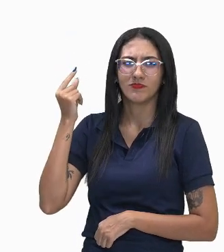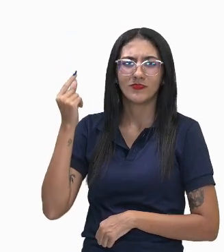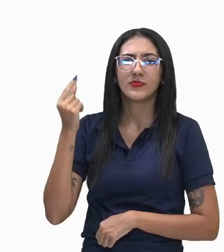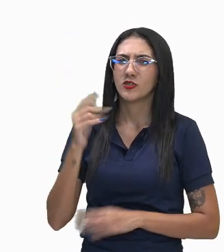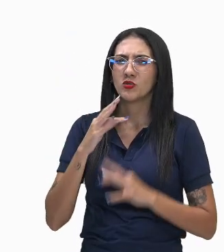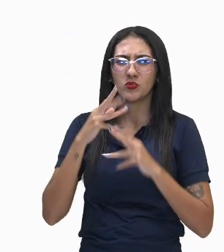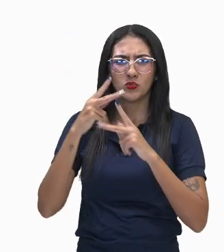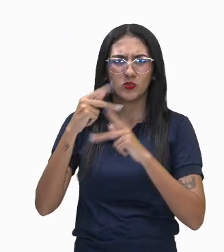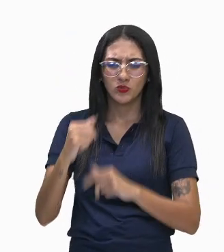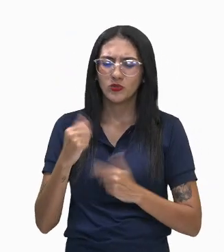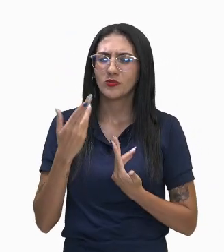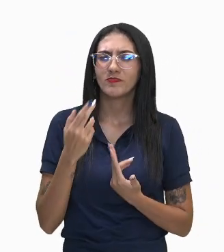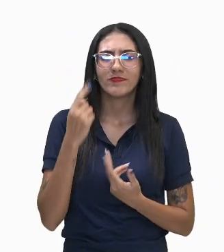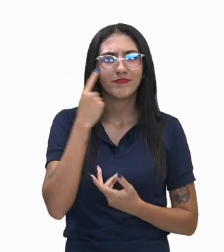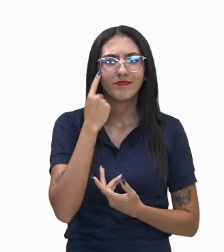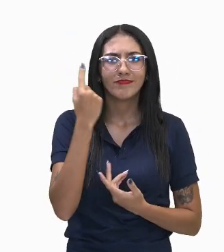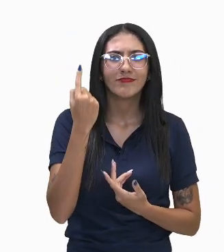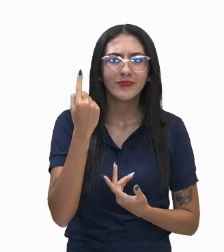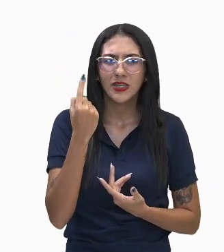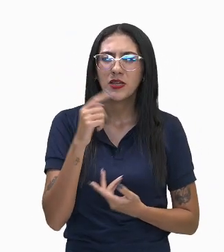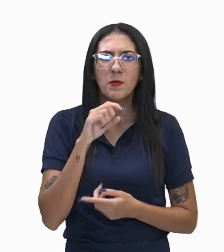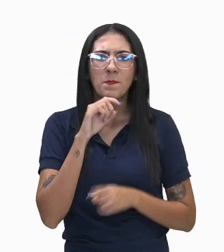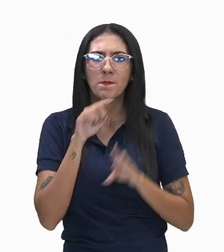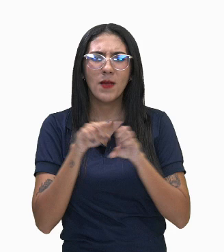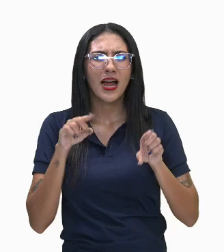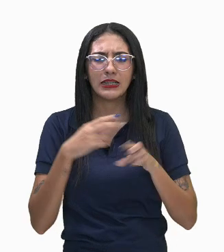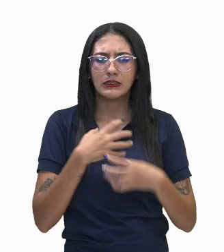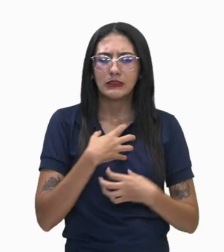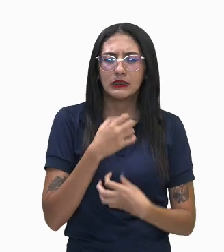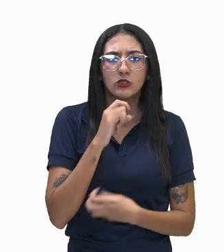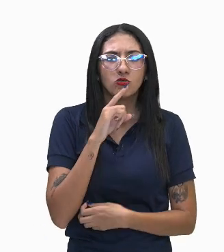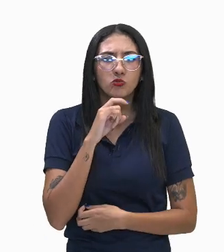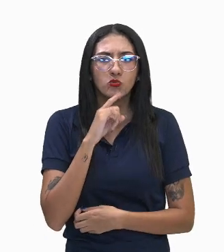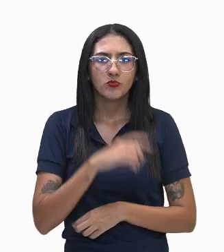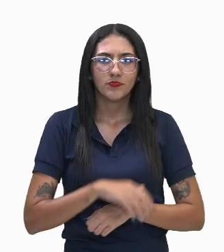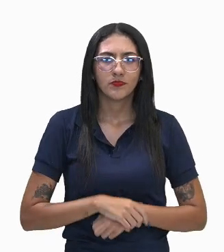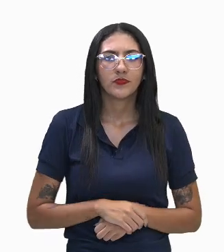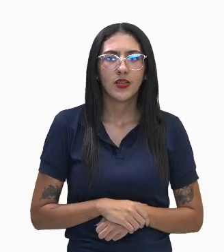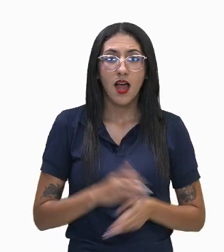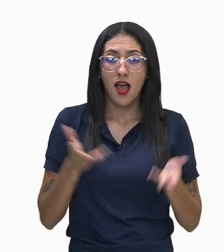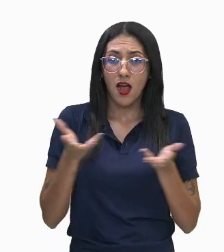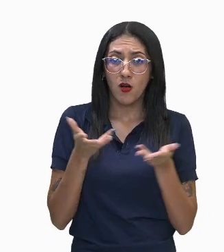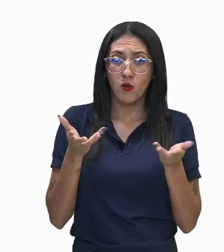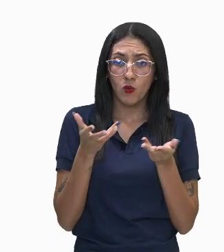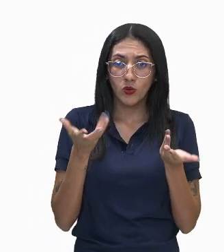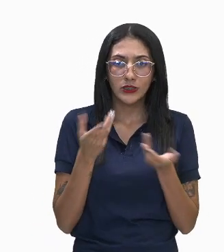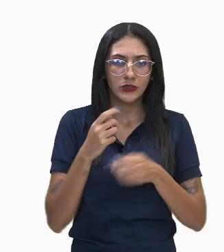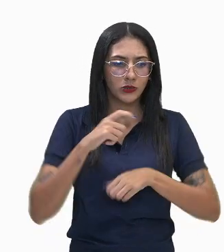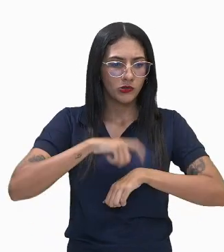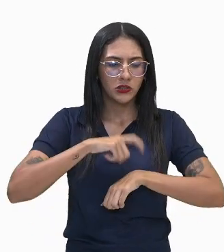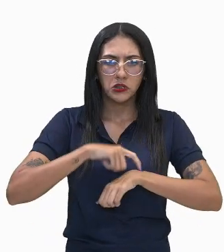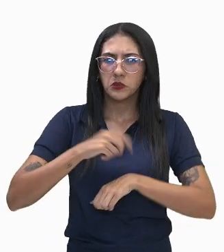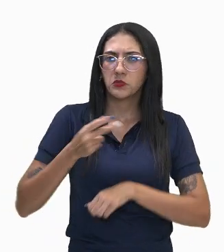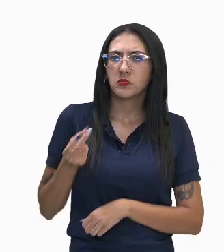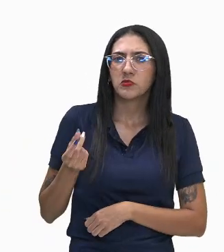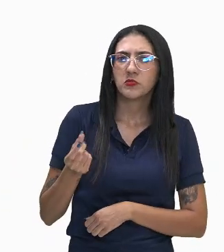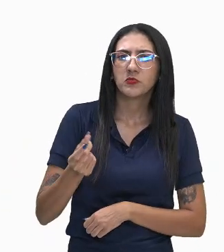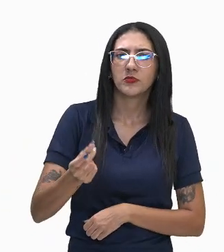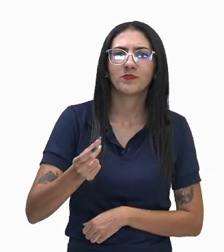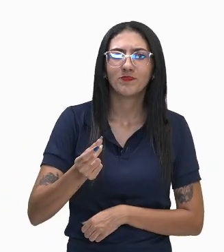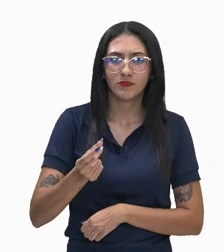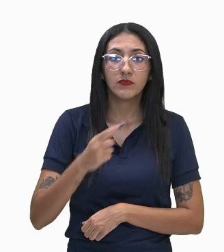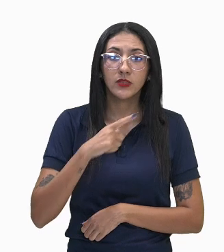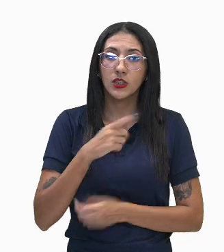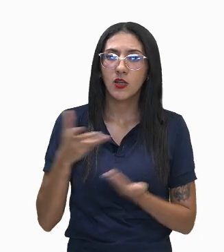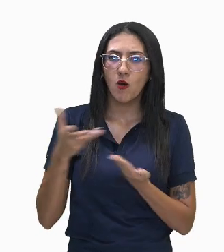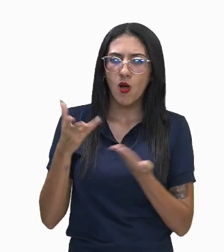de certezas, tão duras como lajedos. Agora, o tempo é que fez, tenho um caminho de barro, umedecido